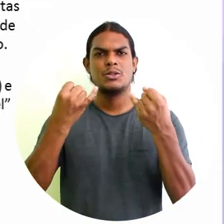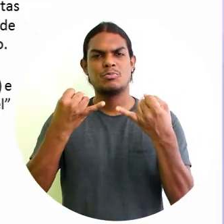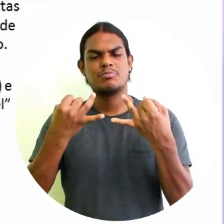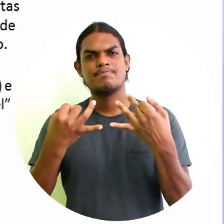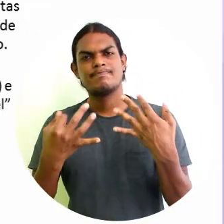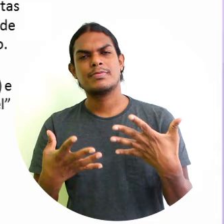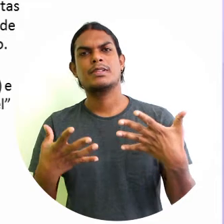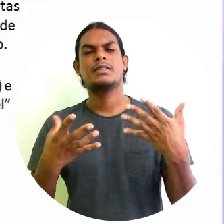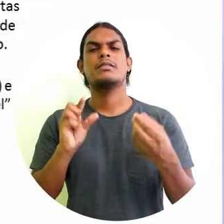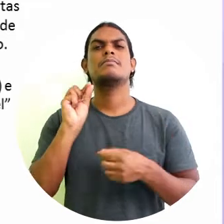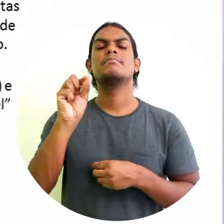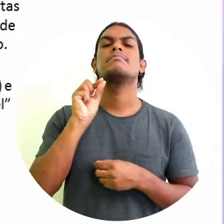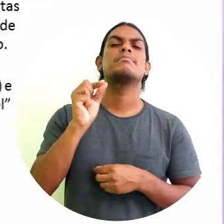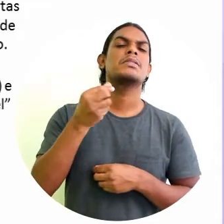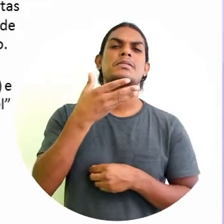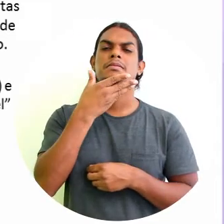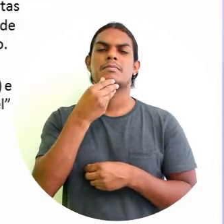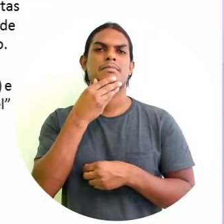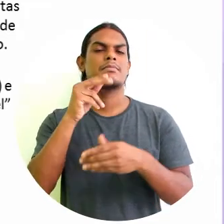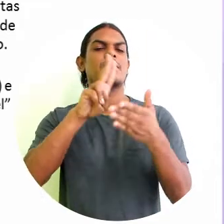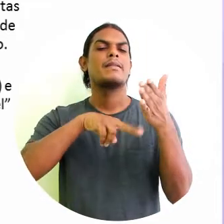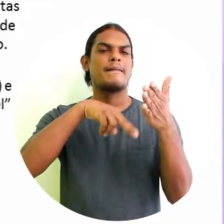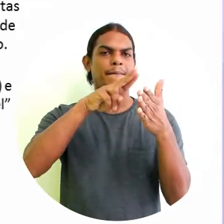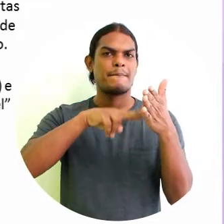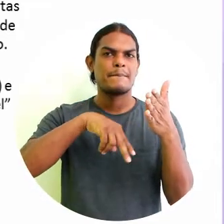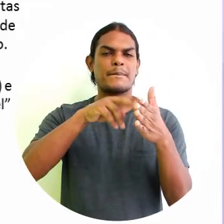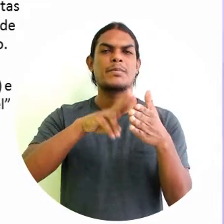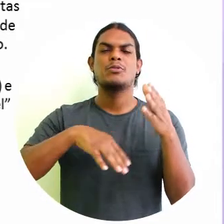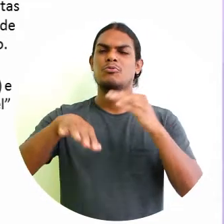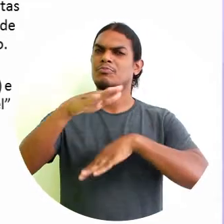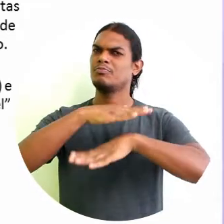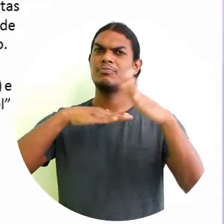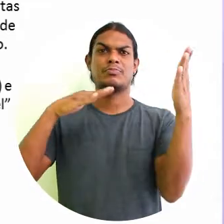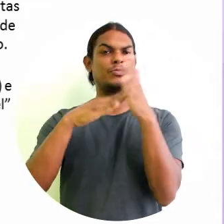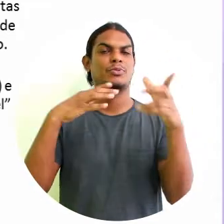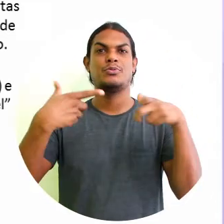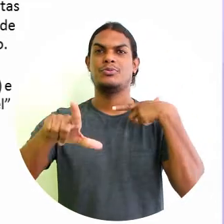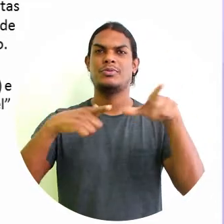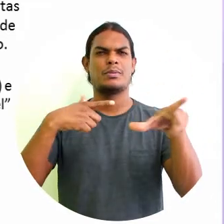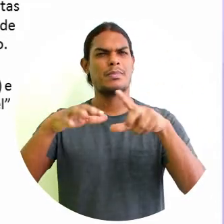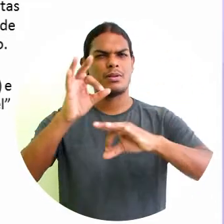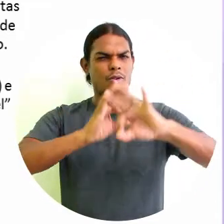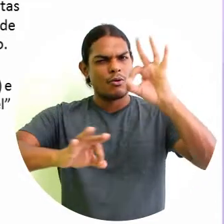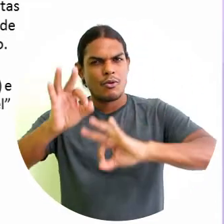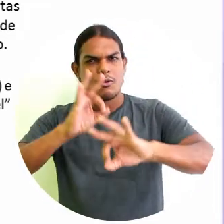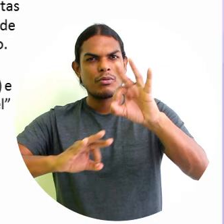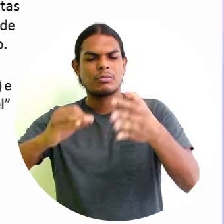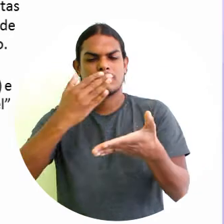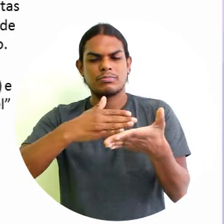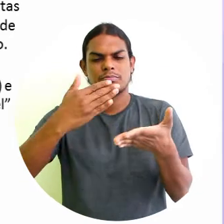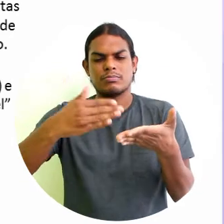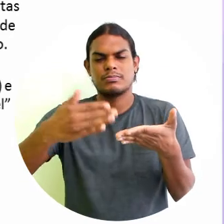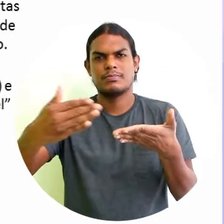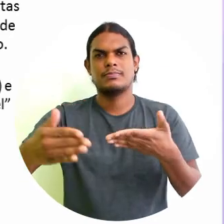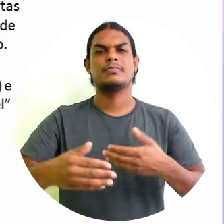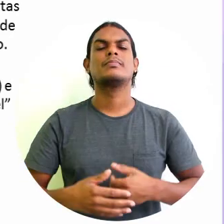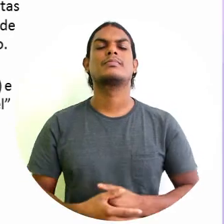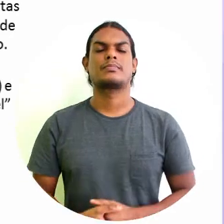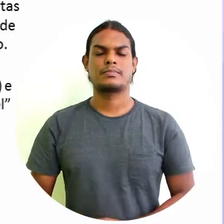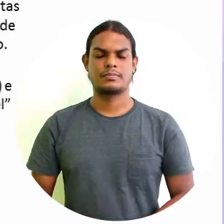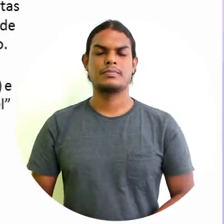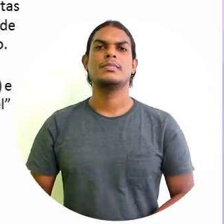Escher. Tem todas as obras dele catalogadas lá e um pouco mais de curiosidades sobre a